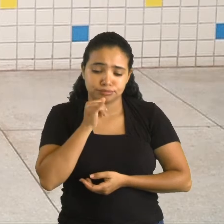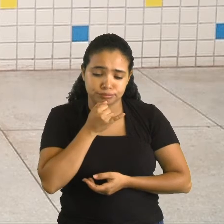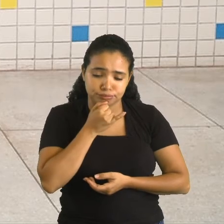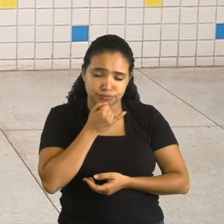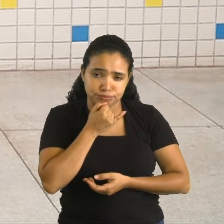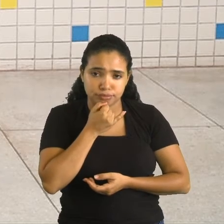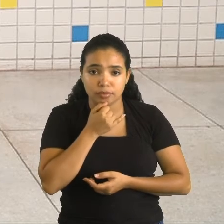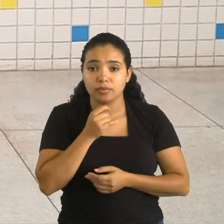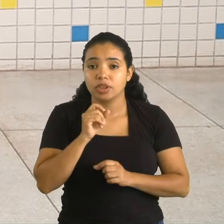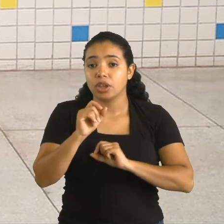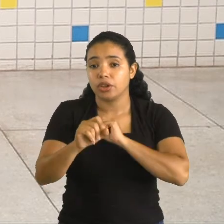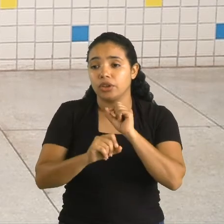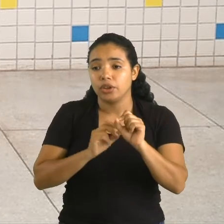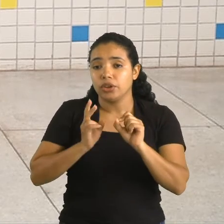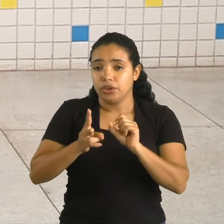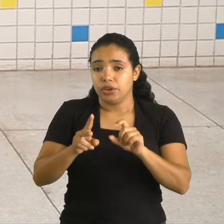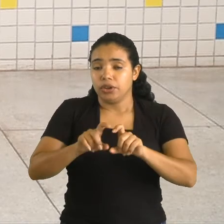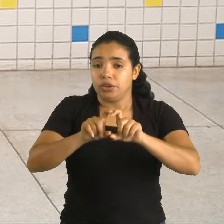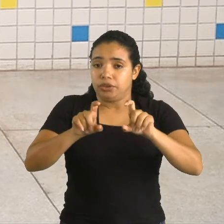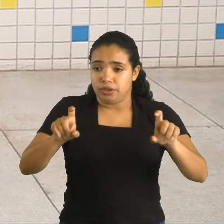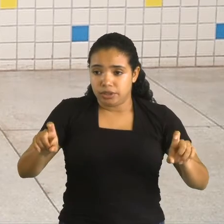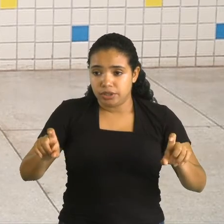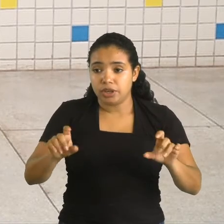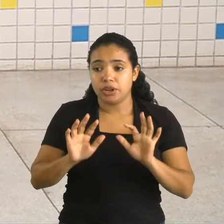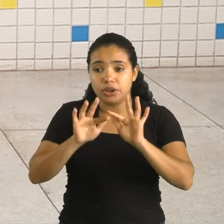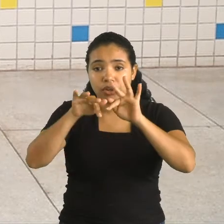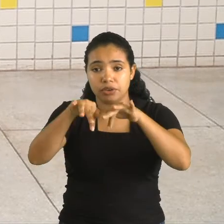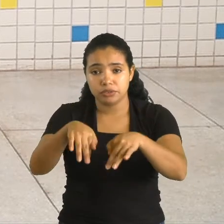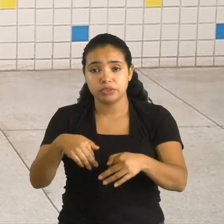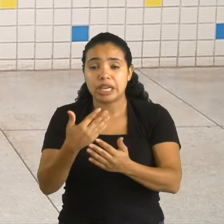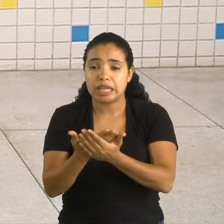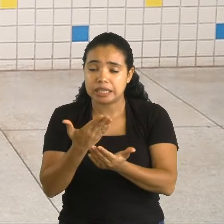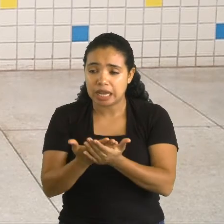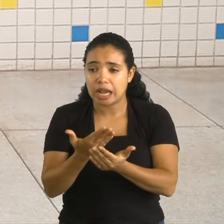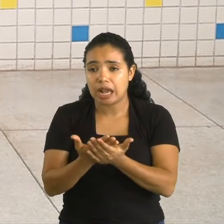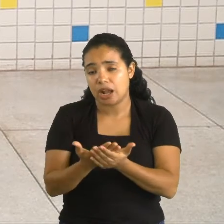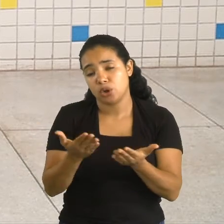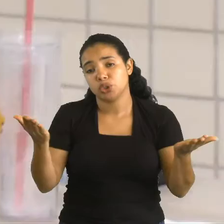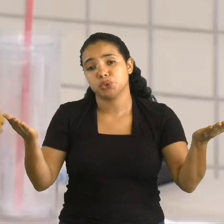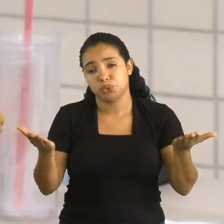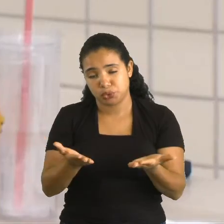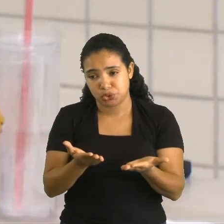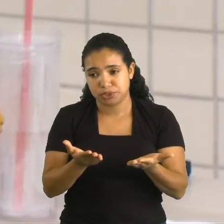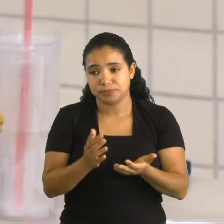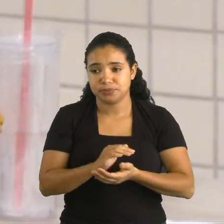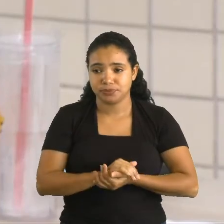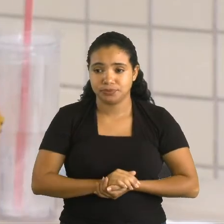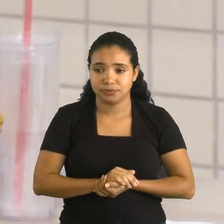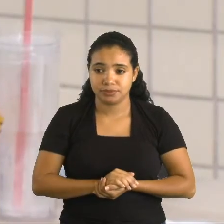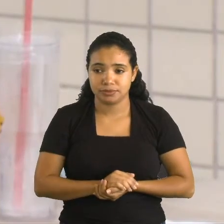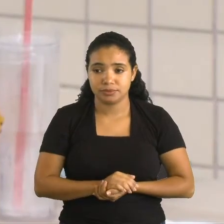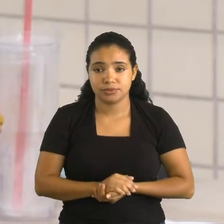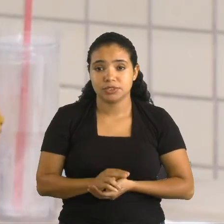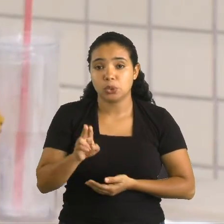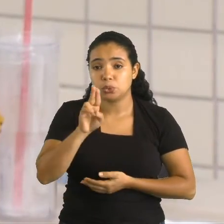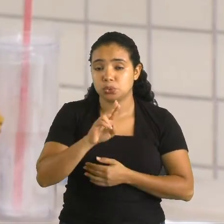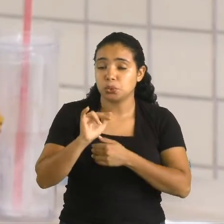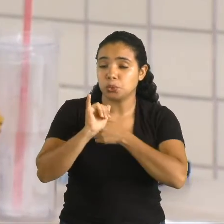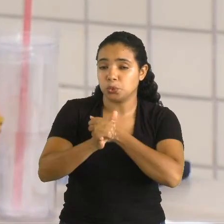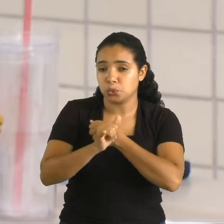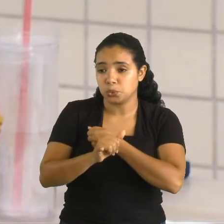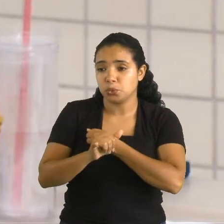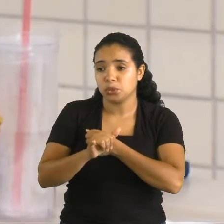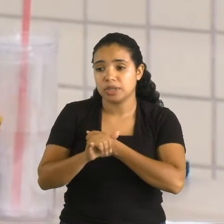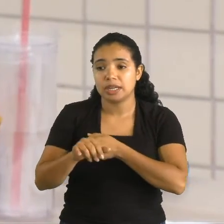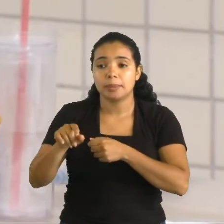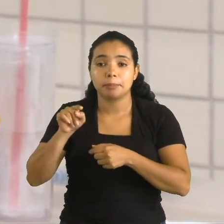a frase falando assim, ó, chegou ao fim da nossa aula de hoje. Eu usei um ponto. Eu estou afirmando